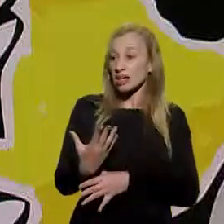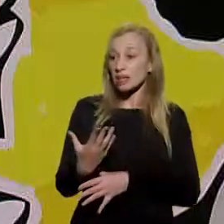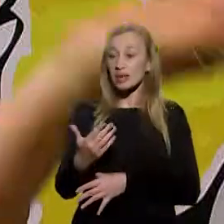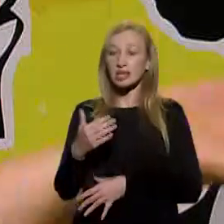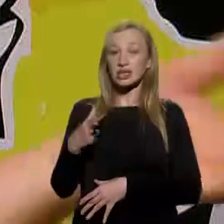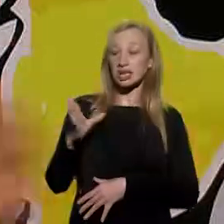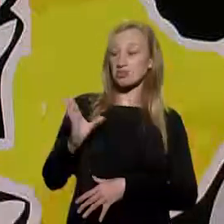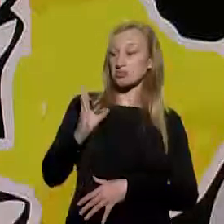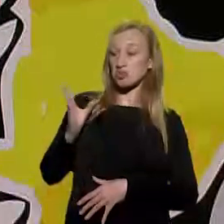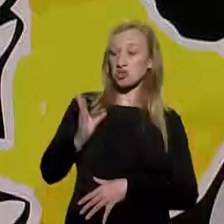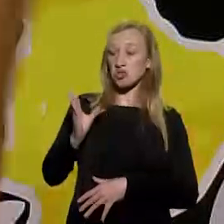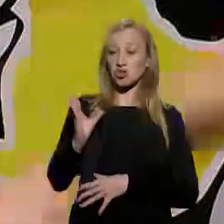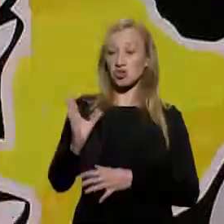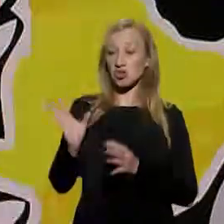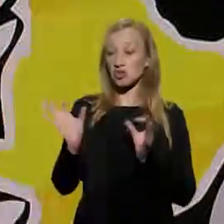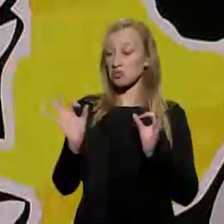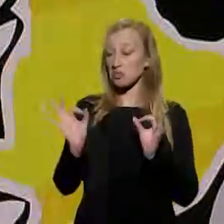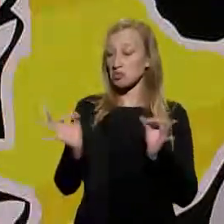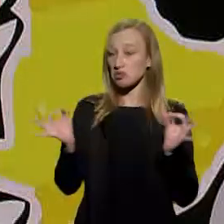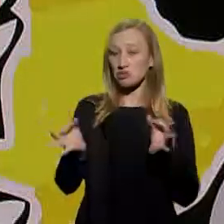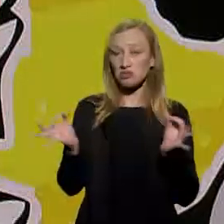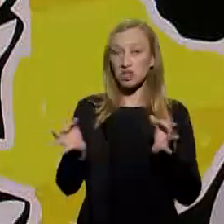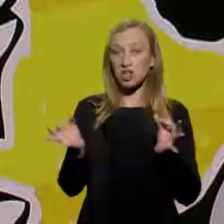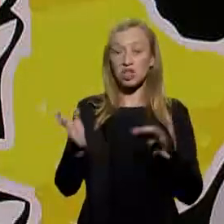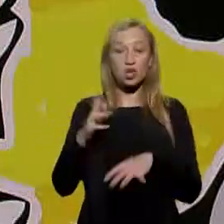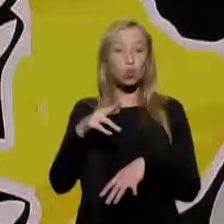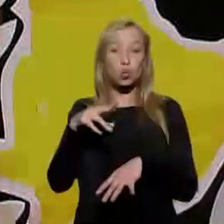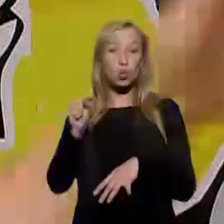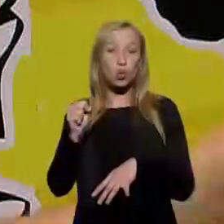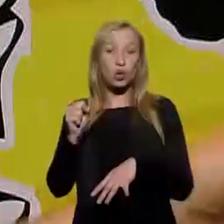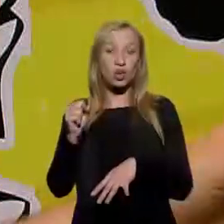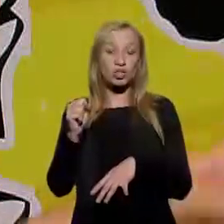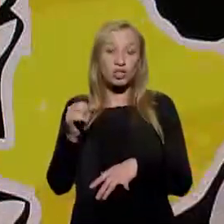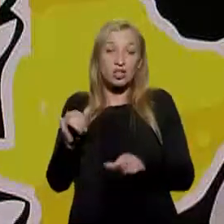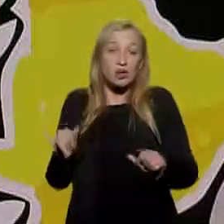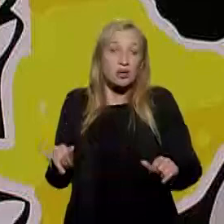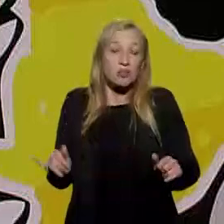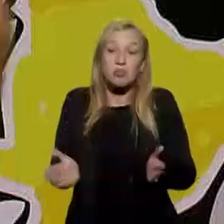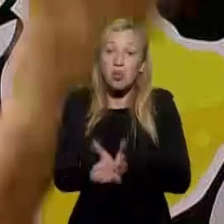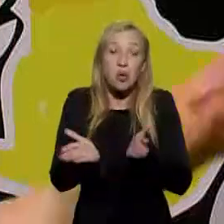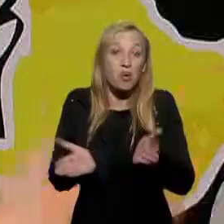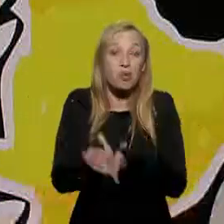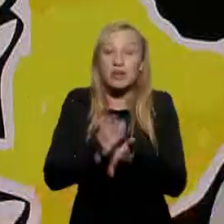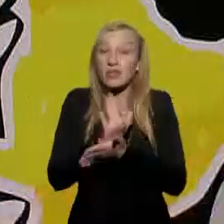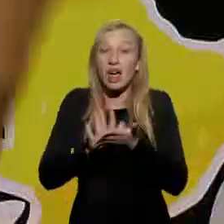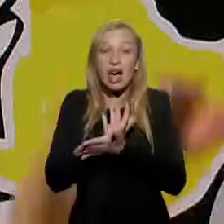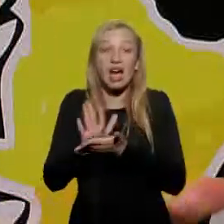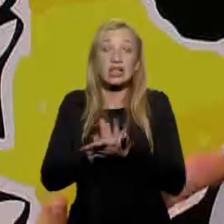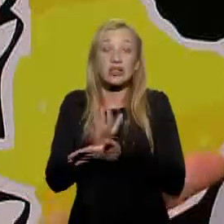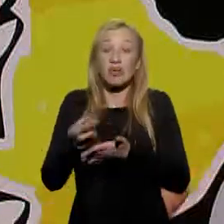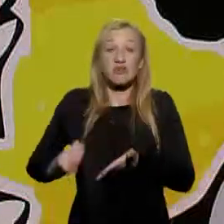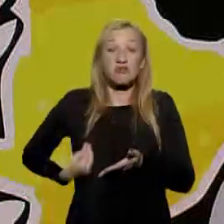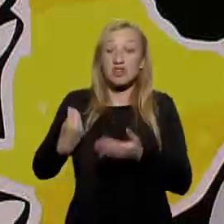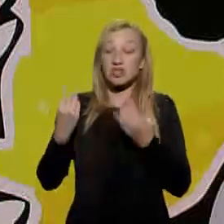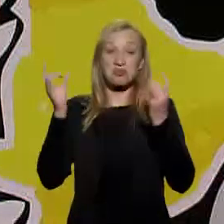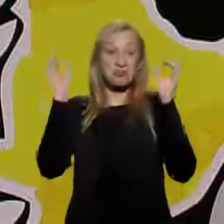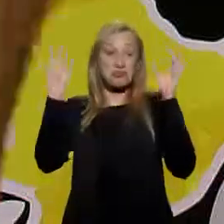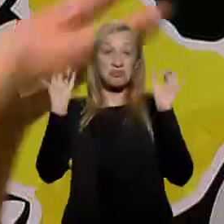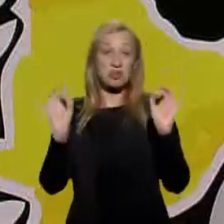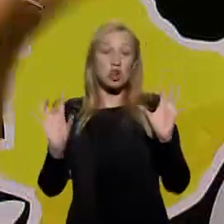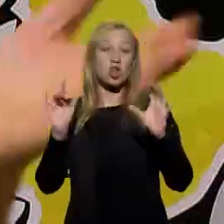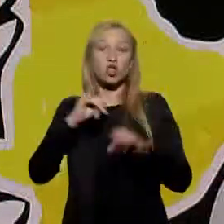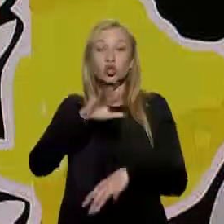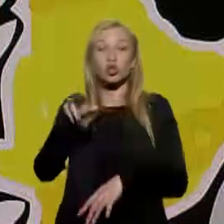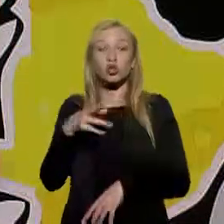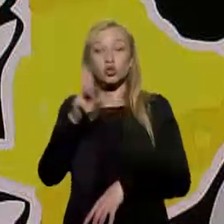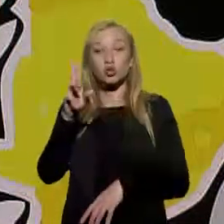ela era filha de uma família ilustre de meninas nunca tinha tido dificuldades financeiras teve uma vida assim privilegiado posse de